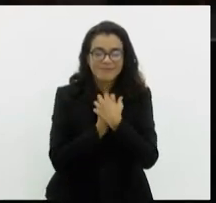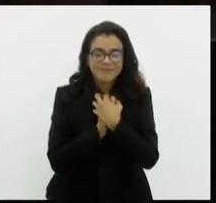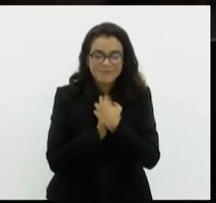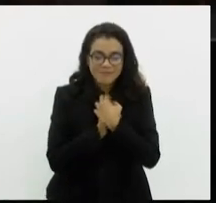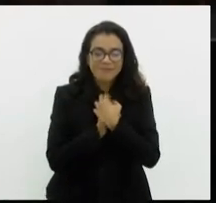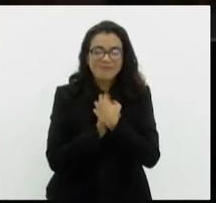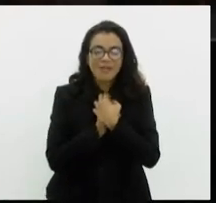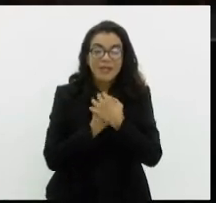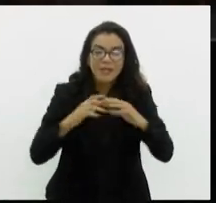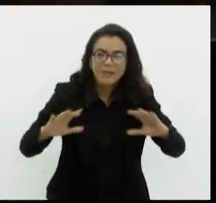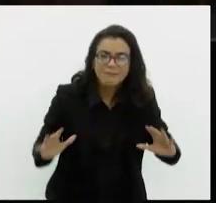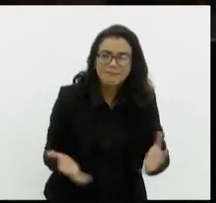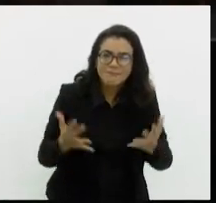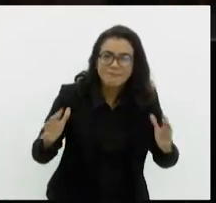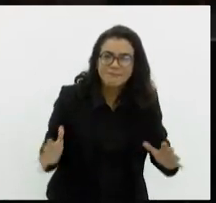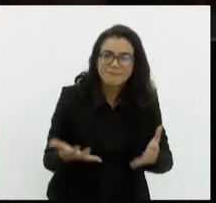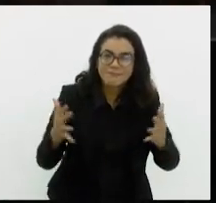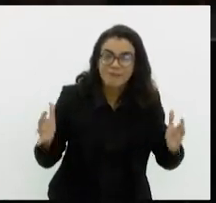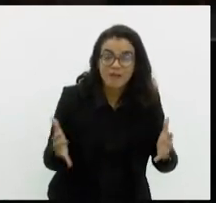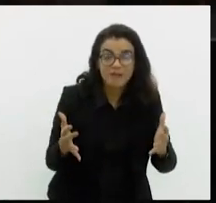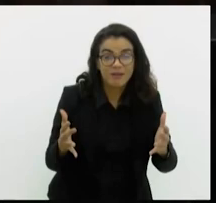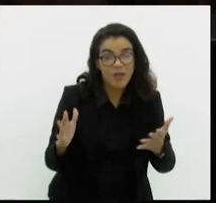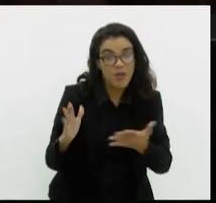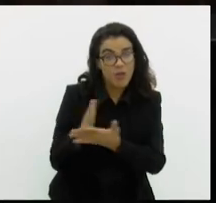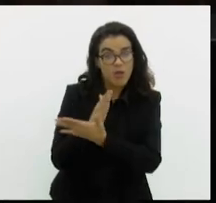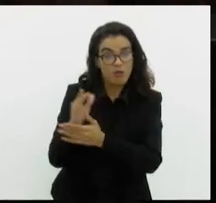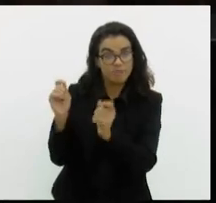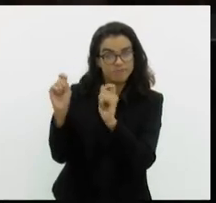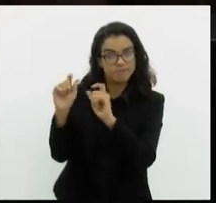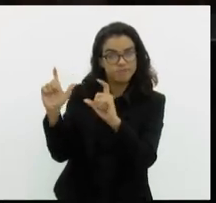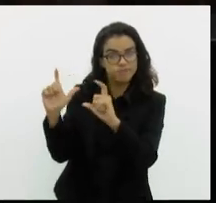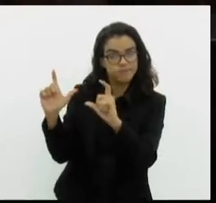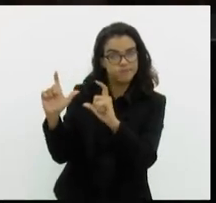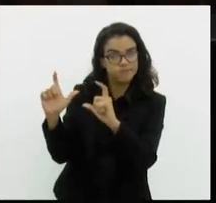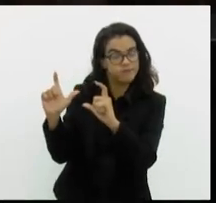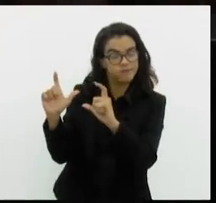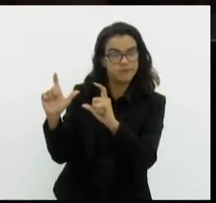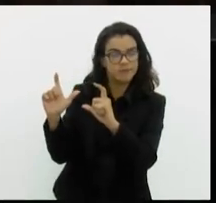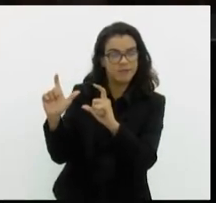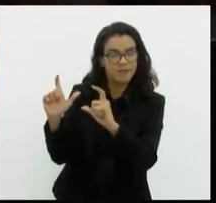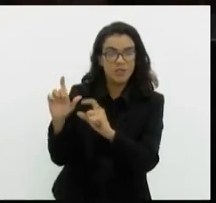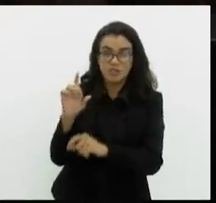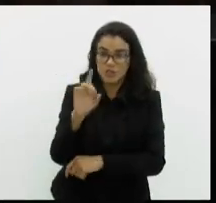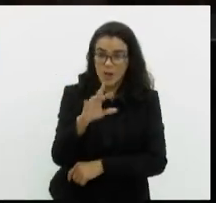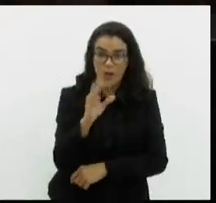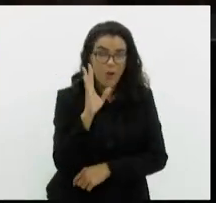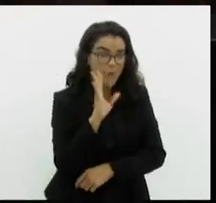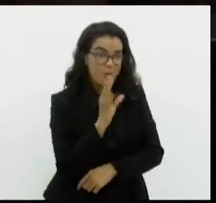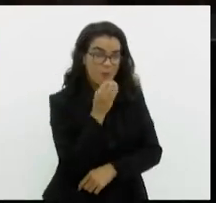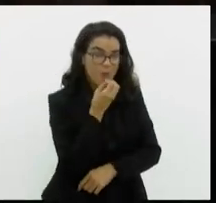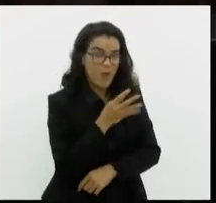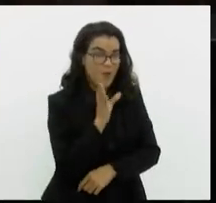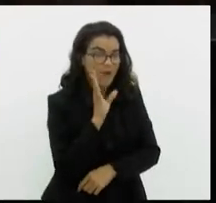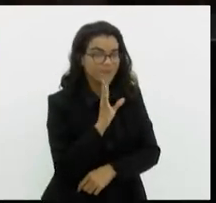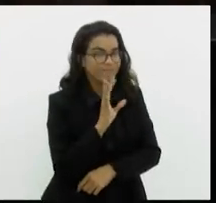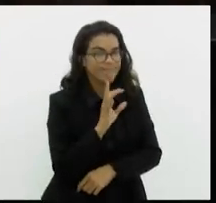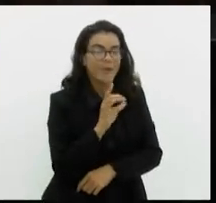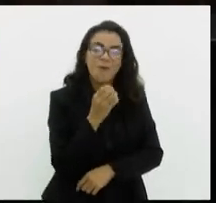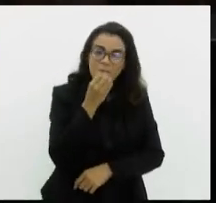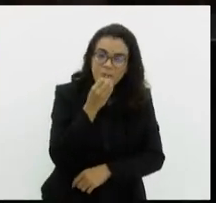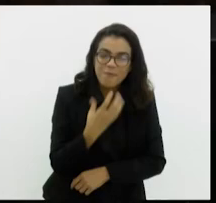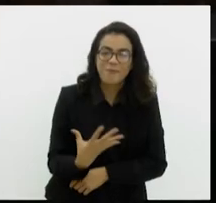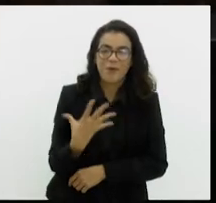que nos estimulam e outras que nos alertam. A gente não faz só coisinhas certas e boas. Por isso é tão